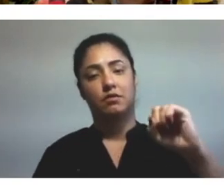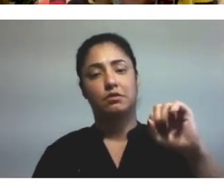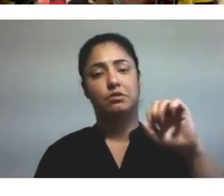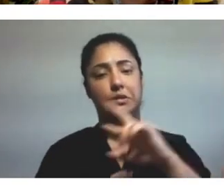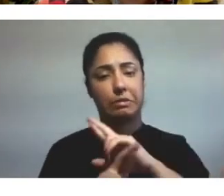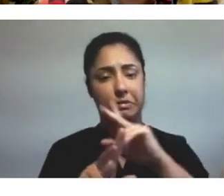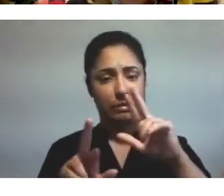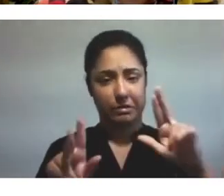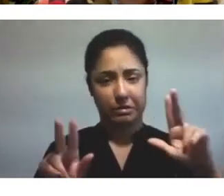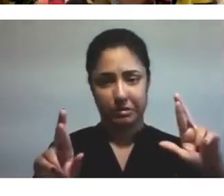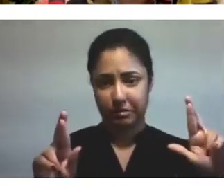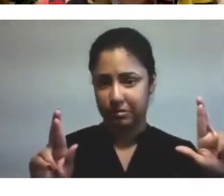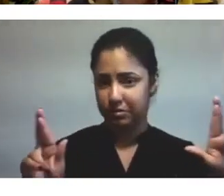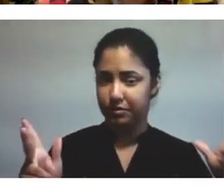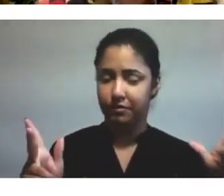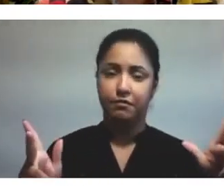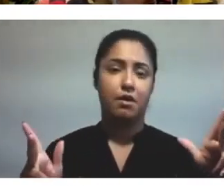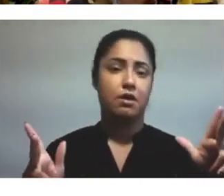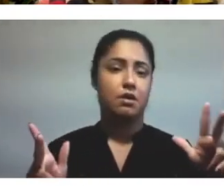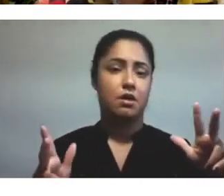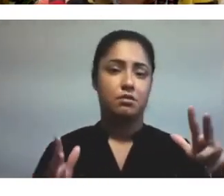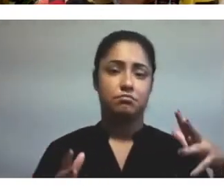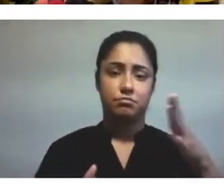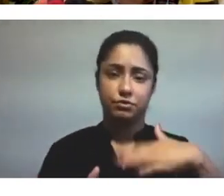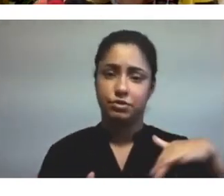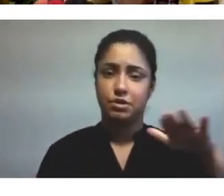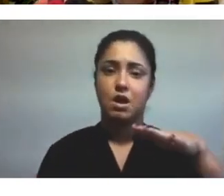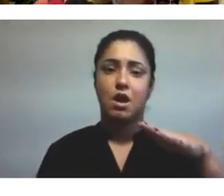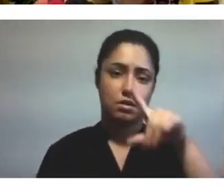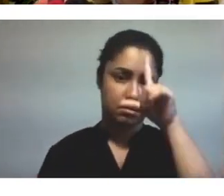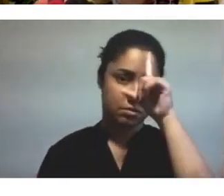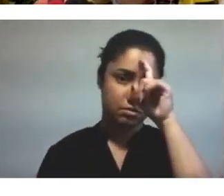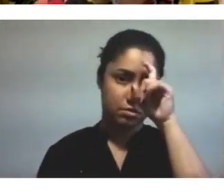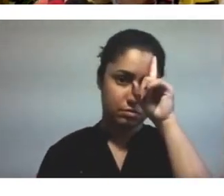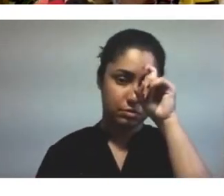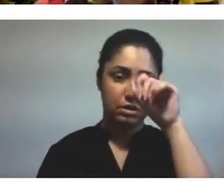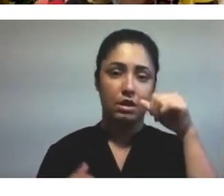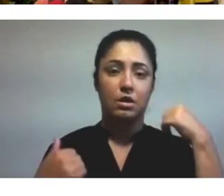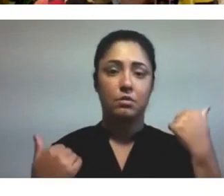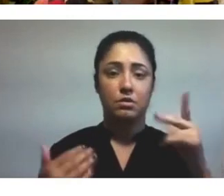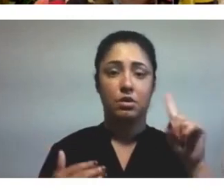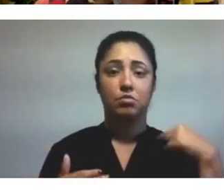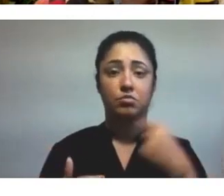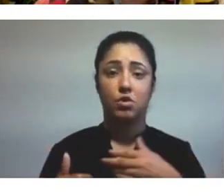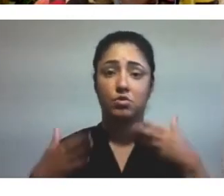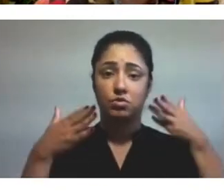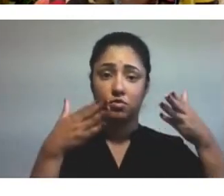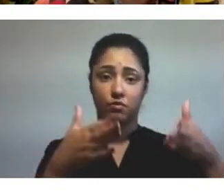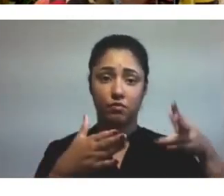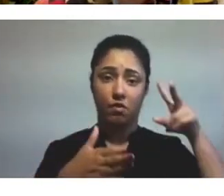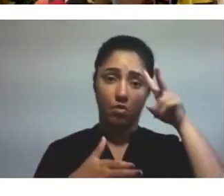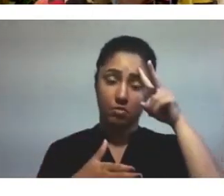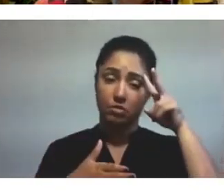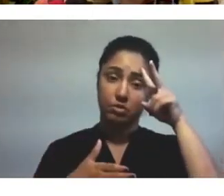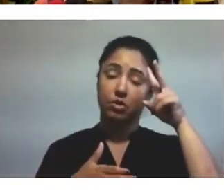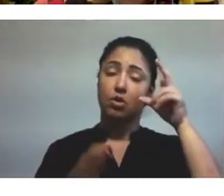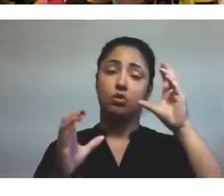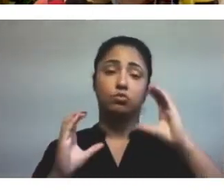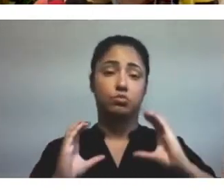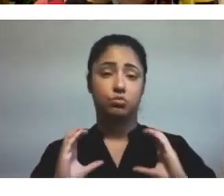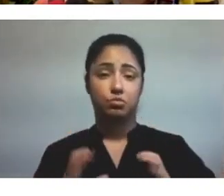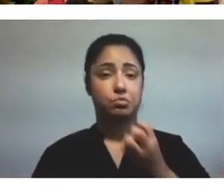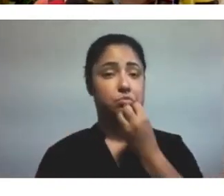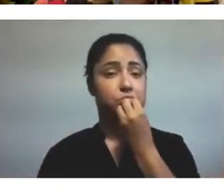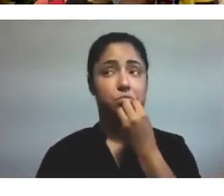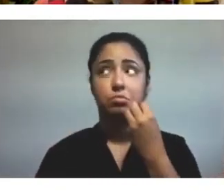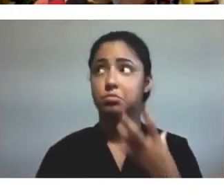adversidades no contexto hospitalar, né? Então, o nosso foco são histórias de resiliência,